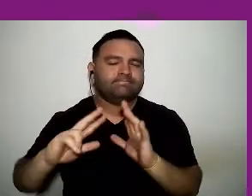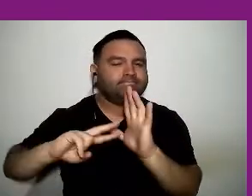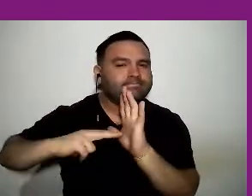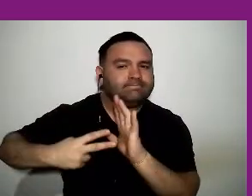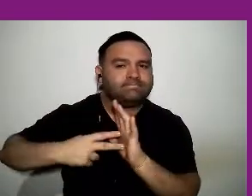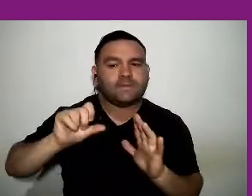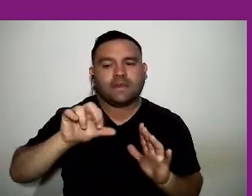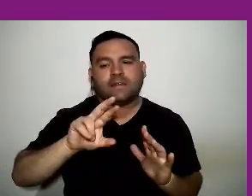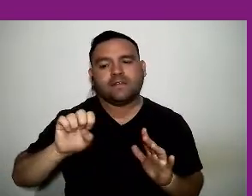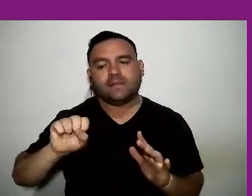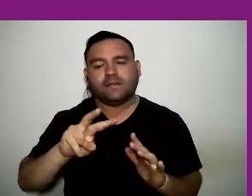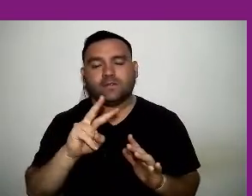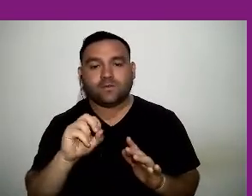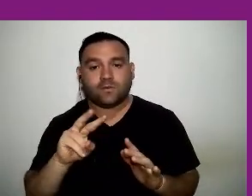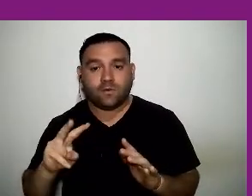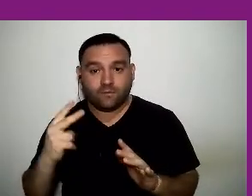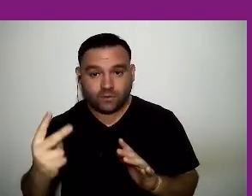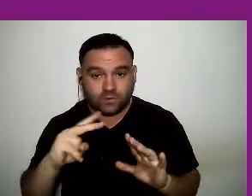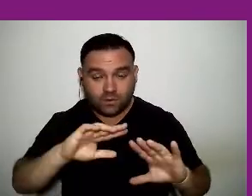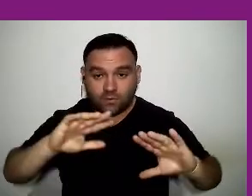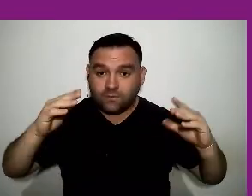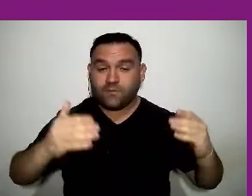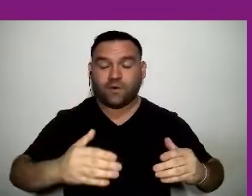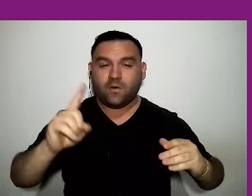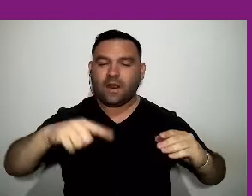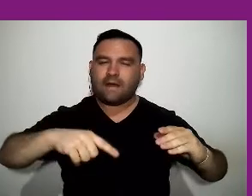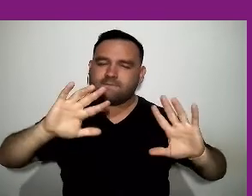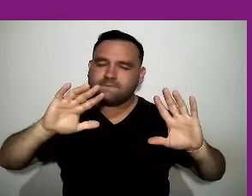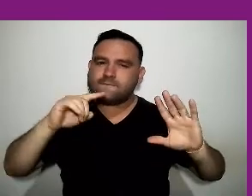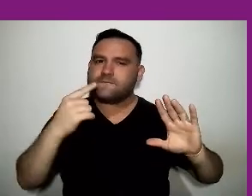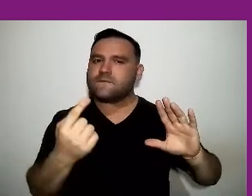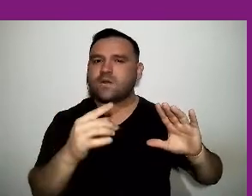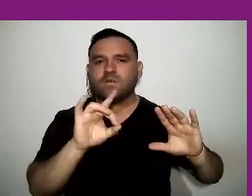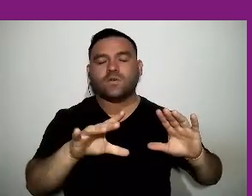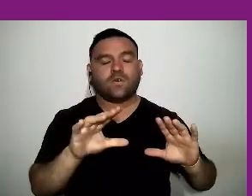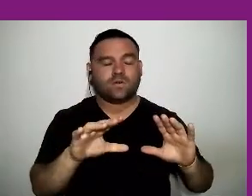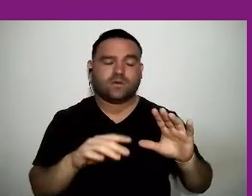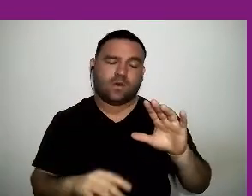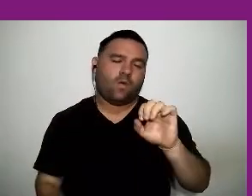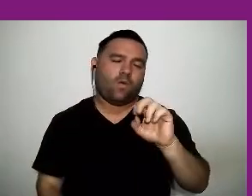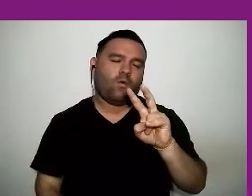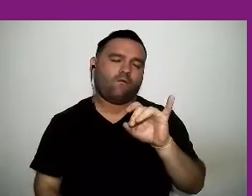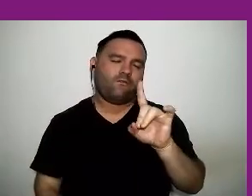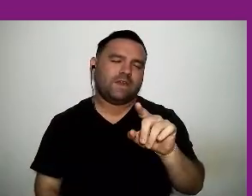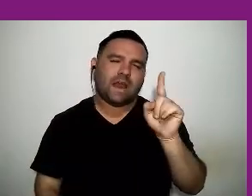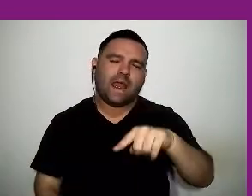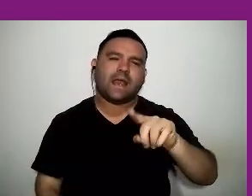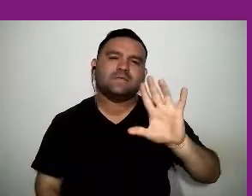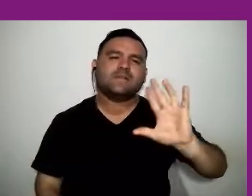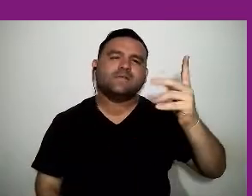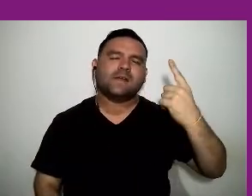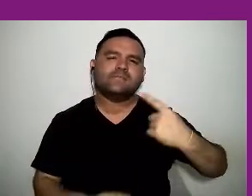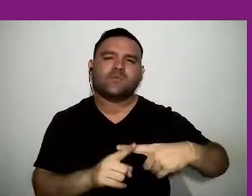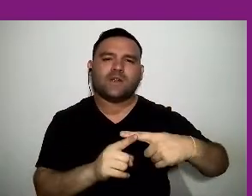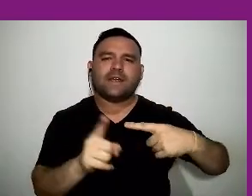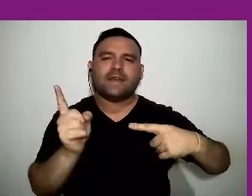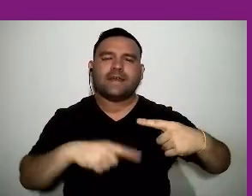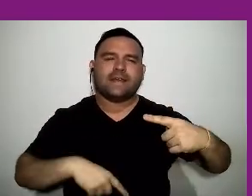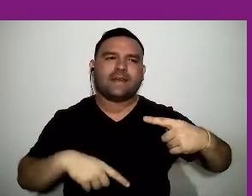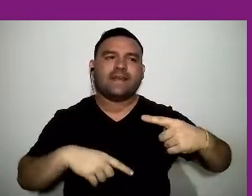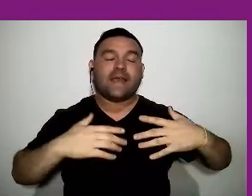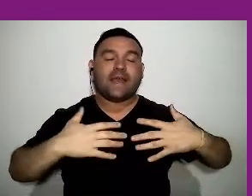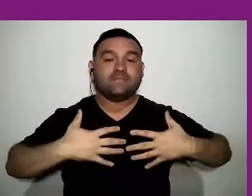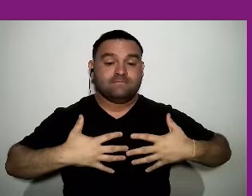definição do SARS-CoV-2 focando única exclusivamente, não, SARS-CoV-2, o que está acontecendo é que é uma